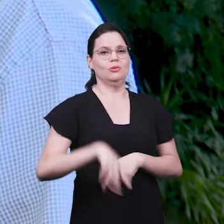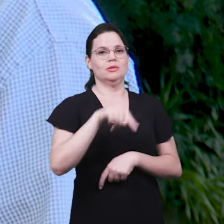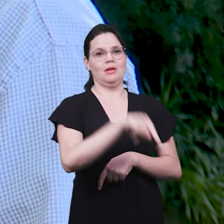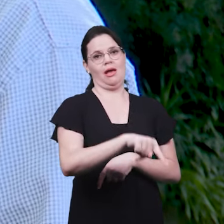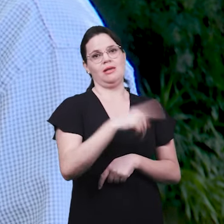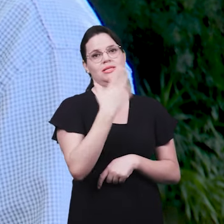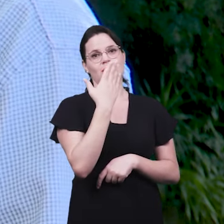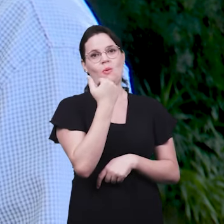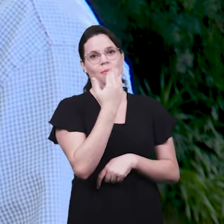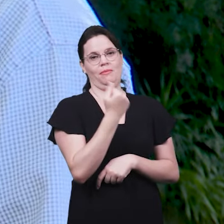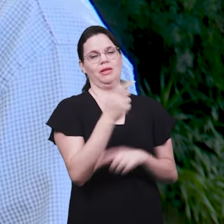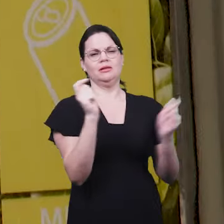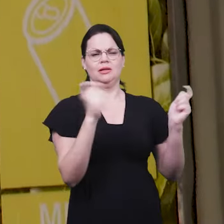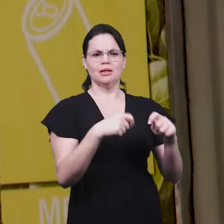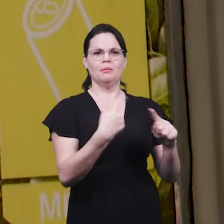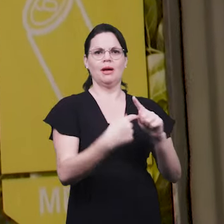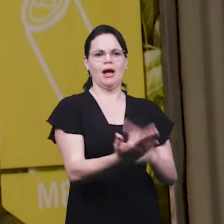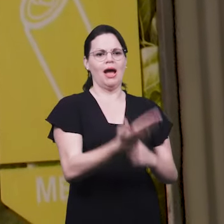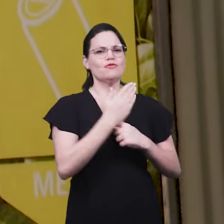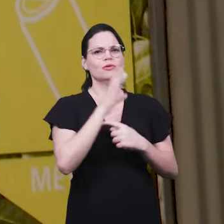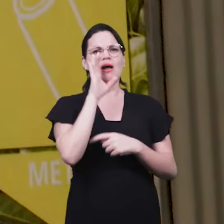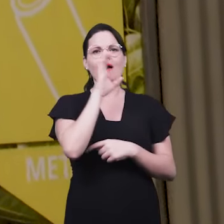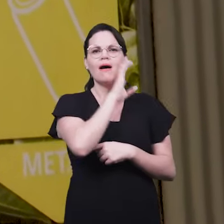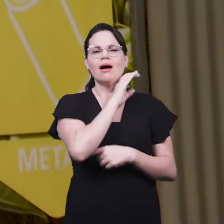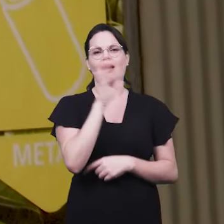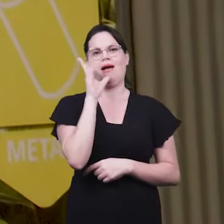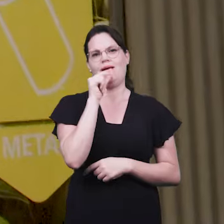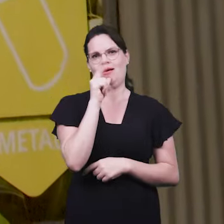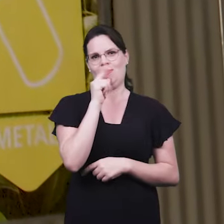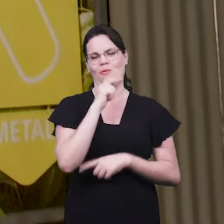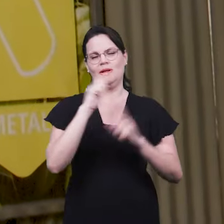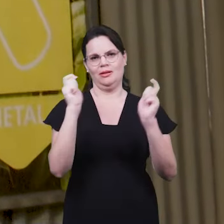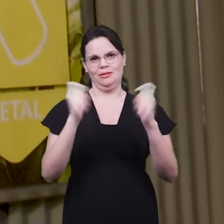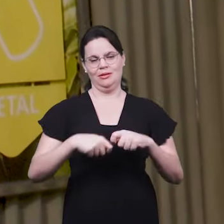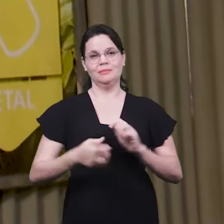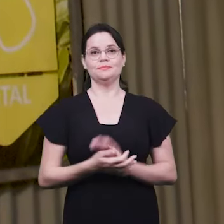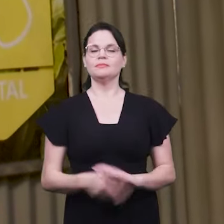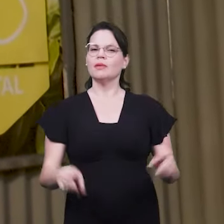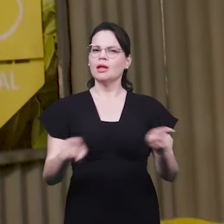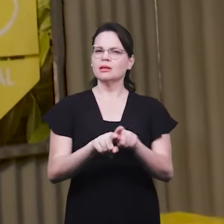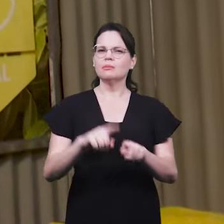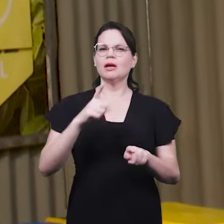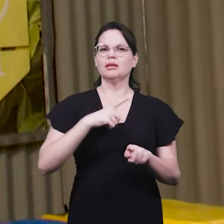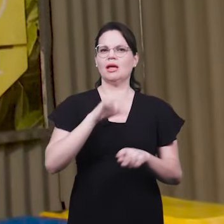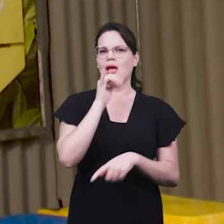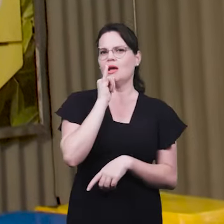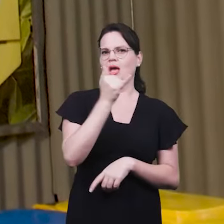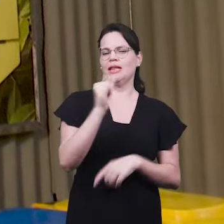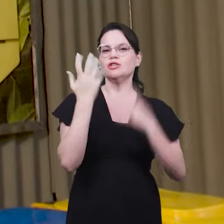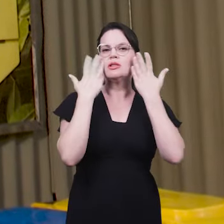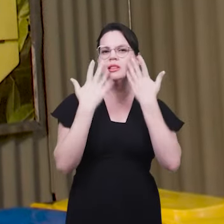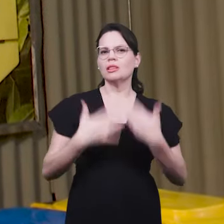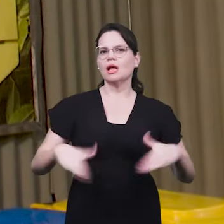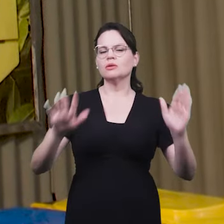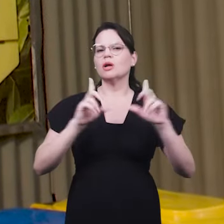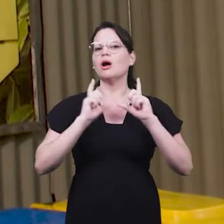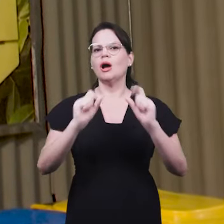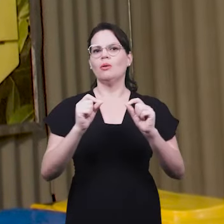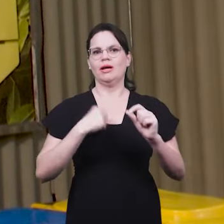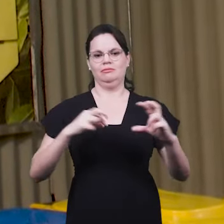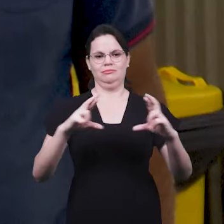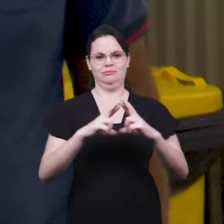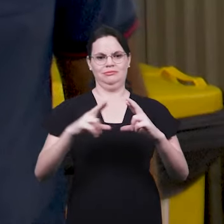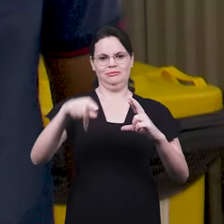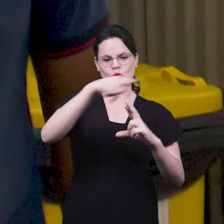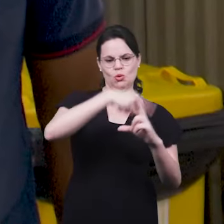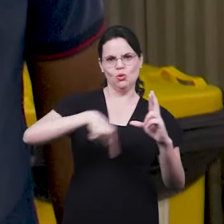no nosso caso, para aquecimento de água, né? Além da energia renovável, outro setor que se destaca no Manaim Sustentável é a coleta